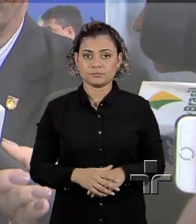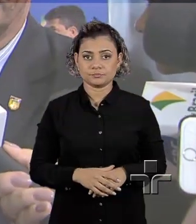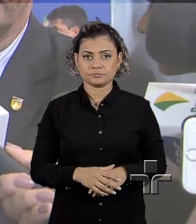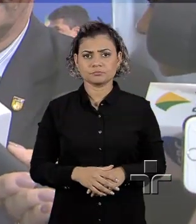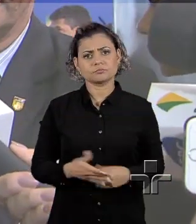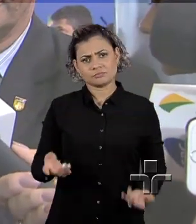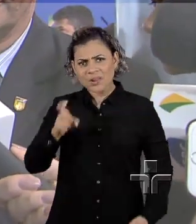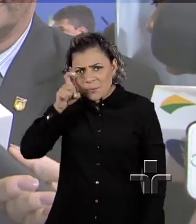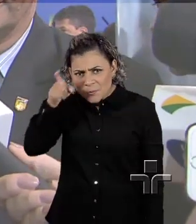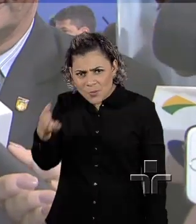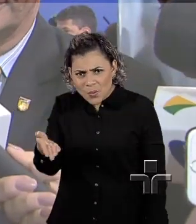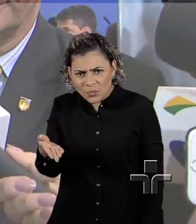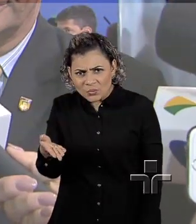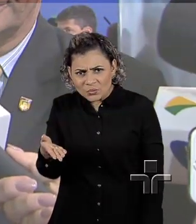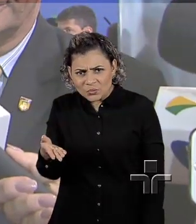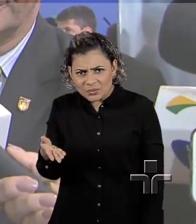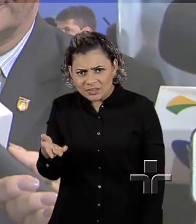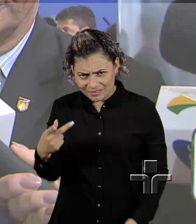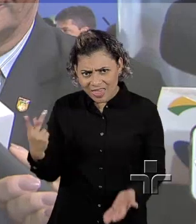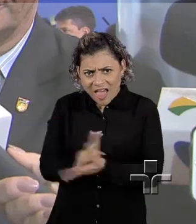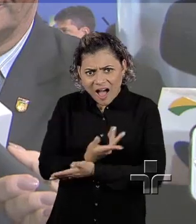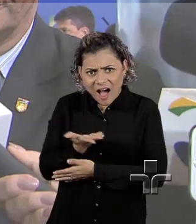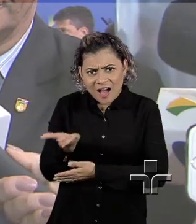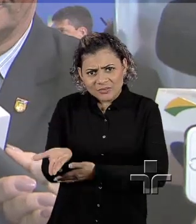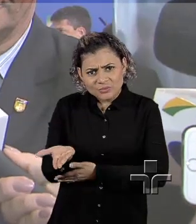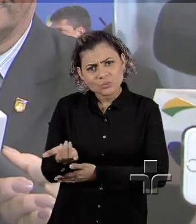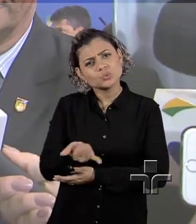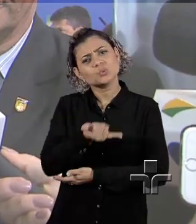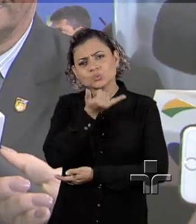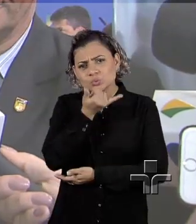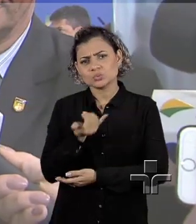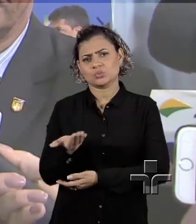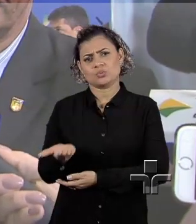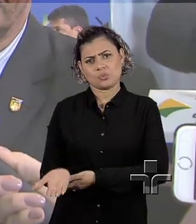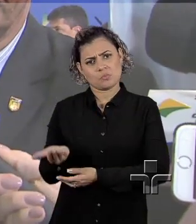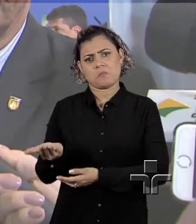ele fez não tem preço. Ele realmente botou